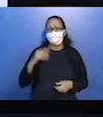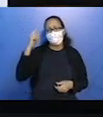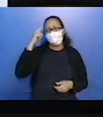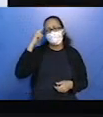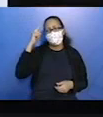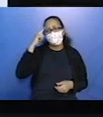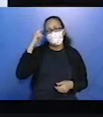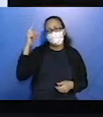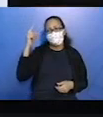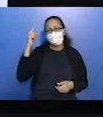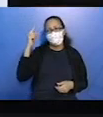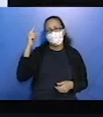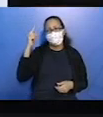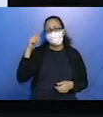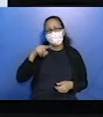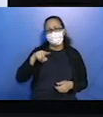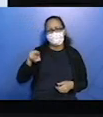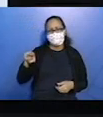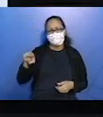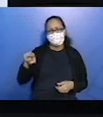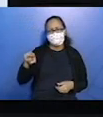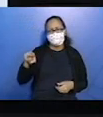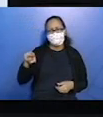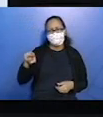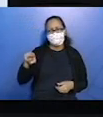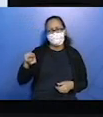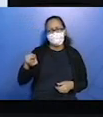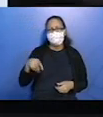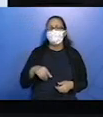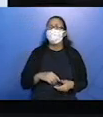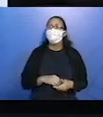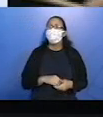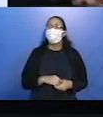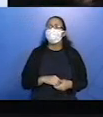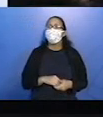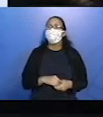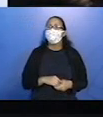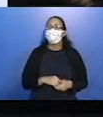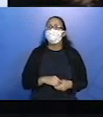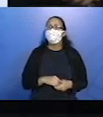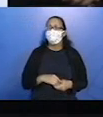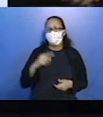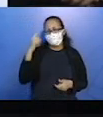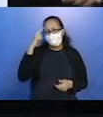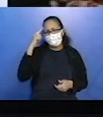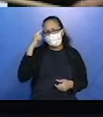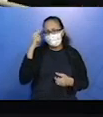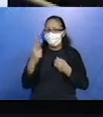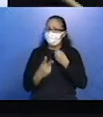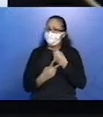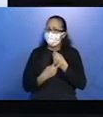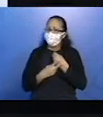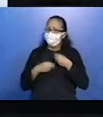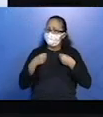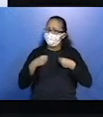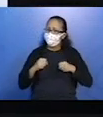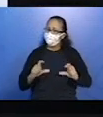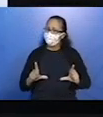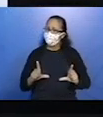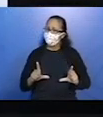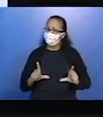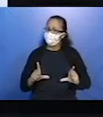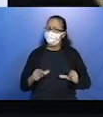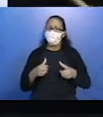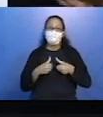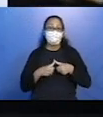pensar? O que vocês acham? Ah, pensar é um verbo de ação. Eu estou